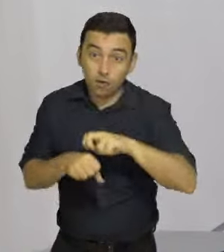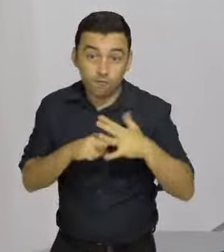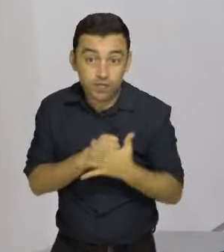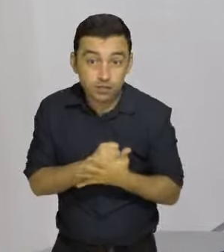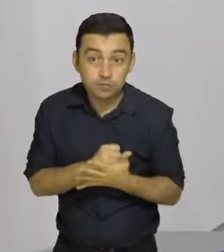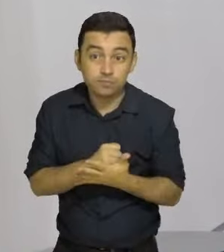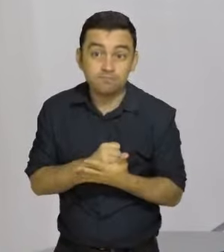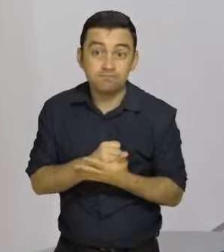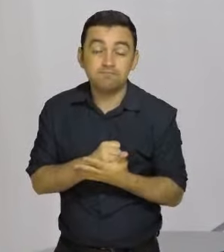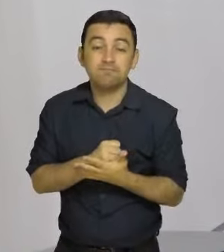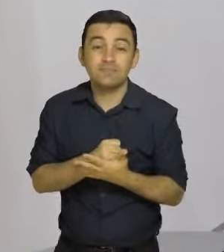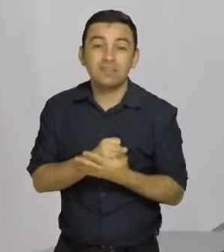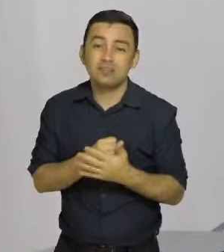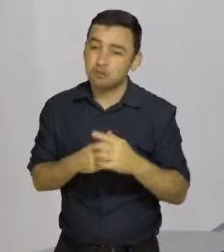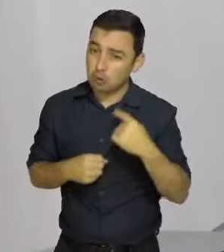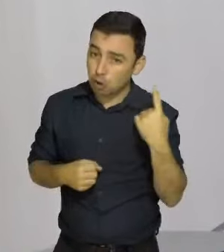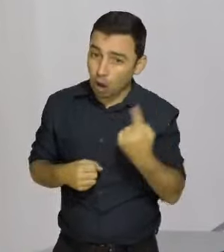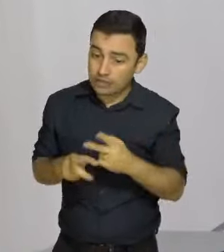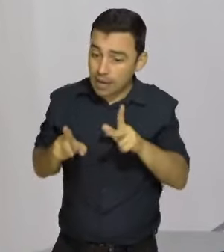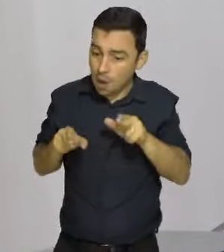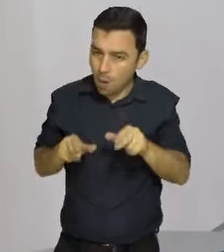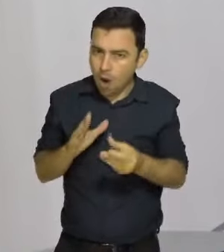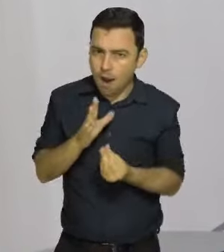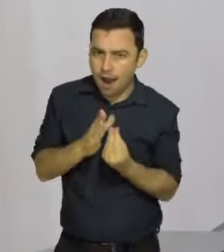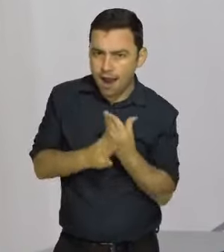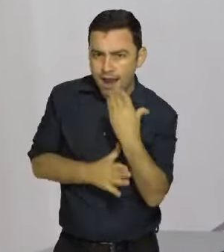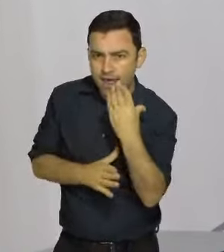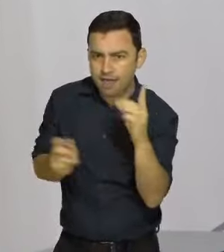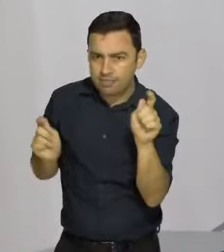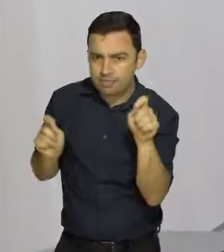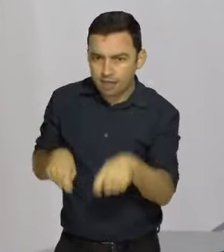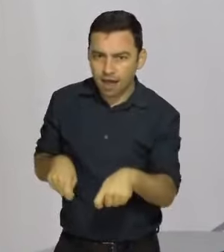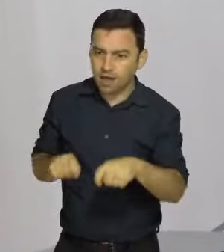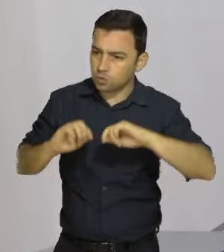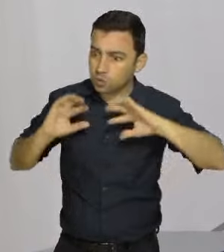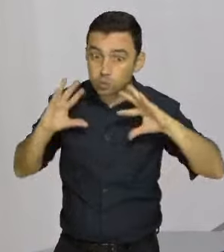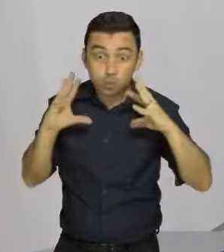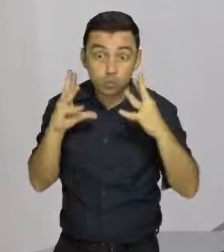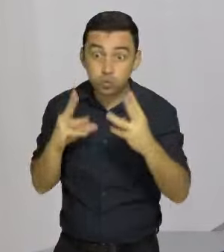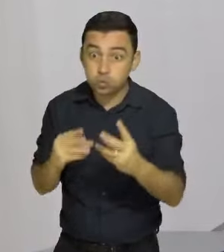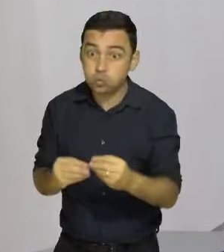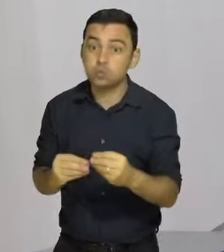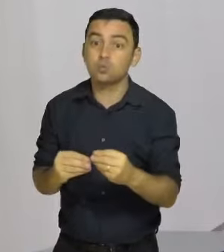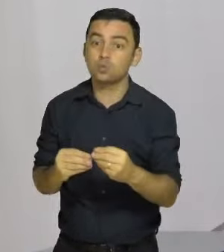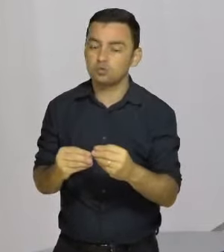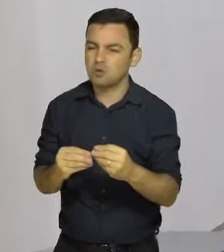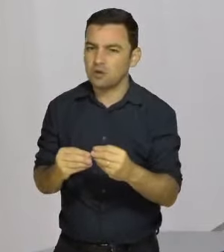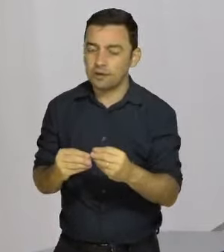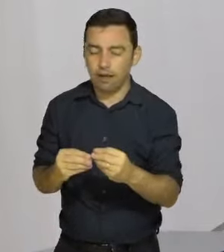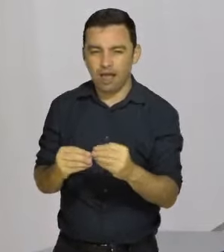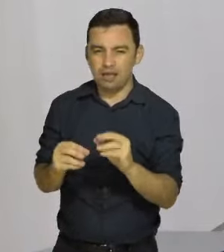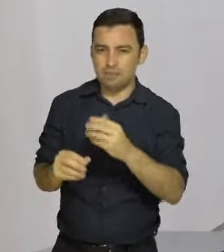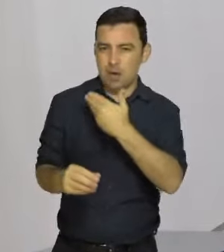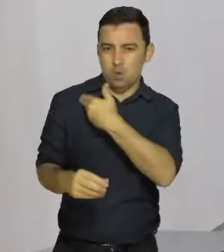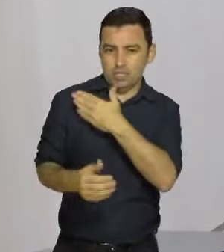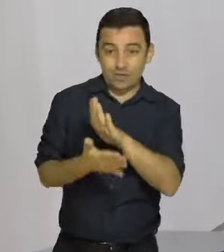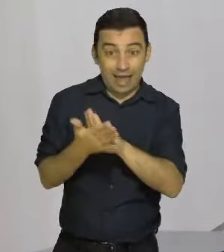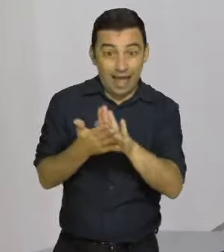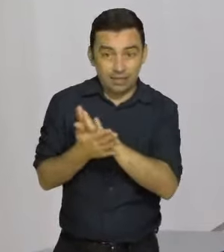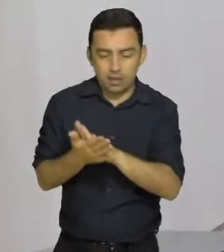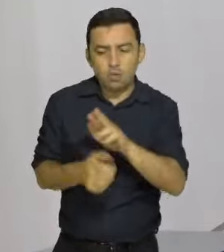exemplo, estamos criando oportunidades para que todos, sem distinção, protejam